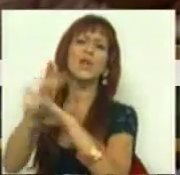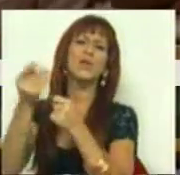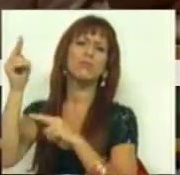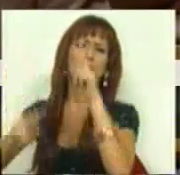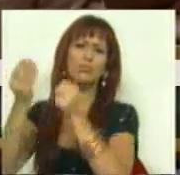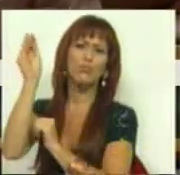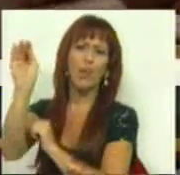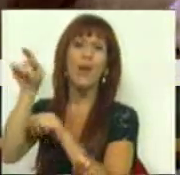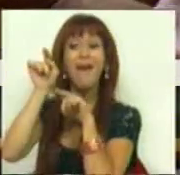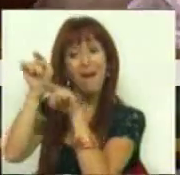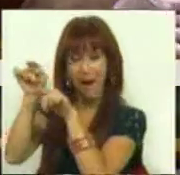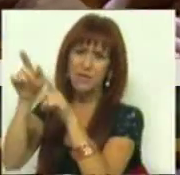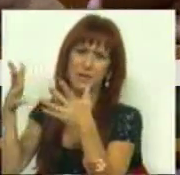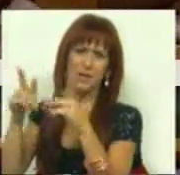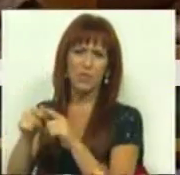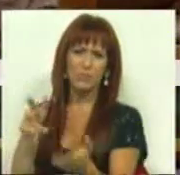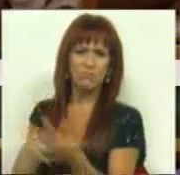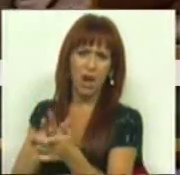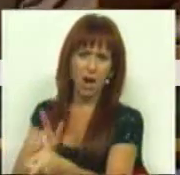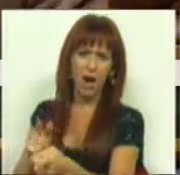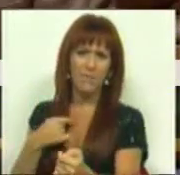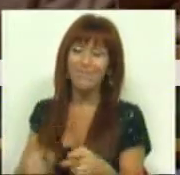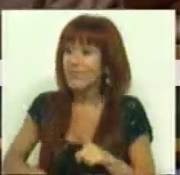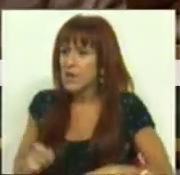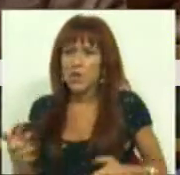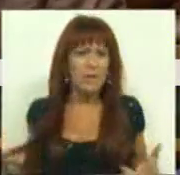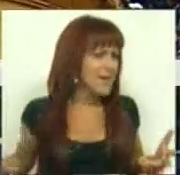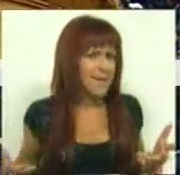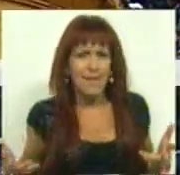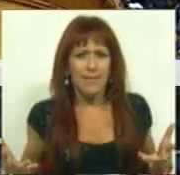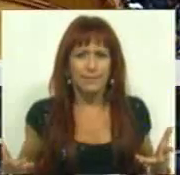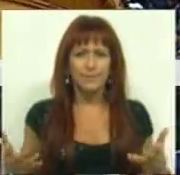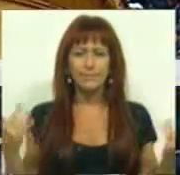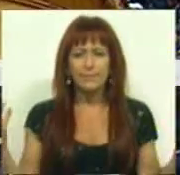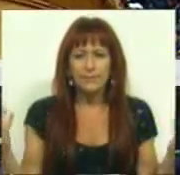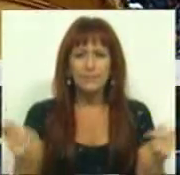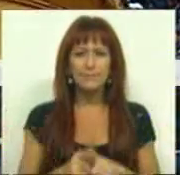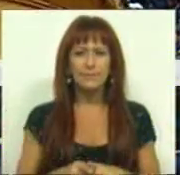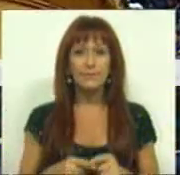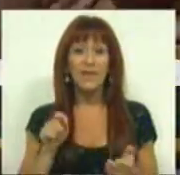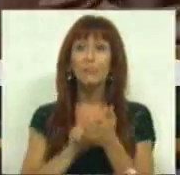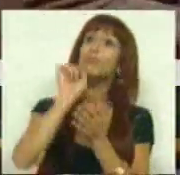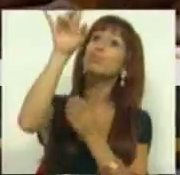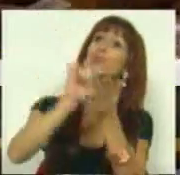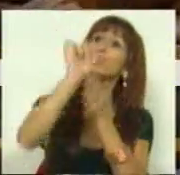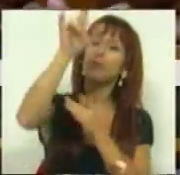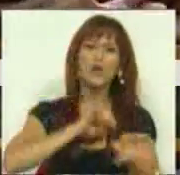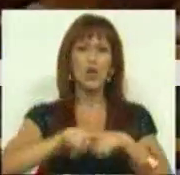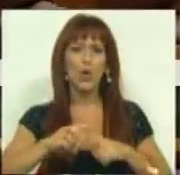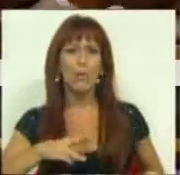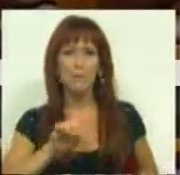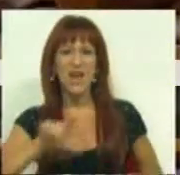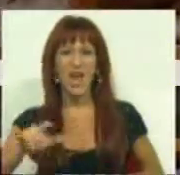setor financeiro. Essa realidade escapou completamente ao PowerPoint do Sr. Deputado